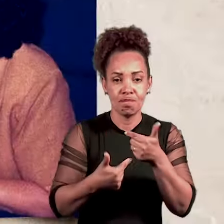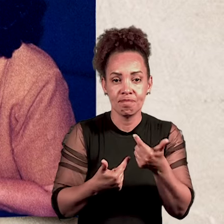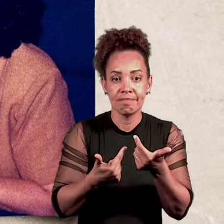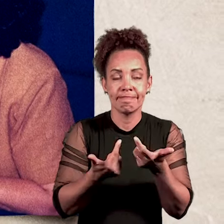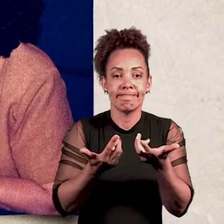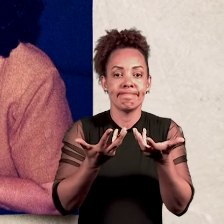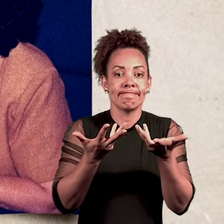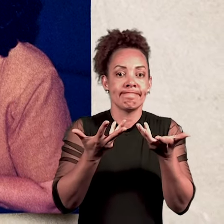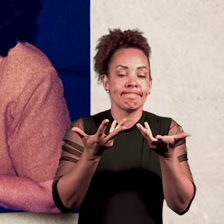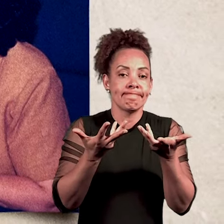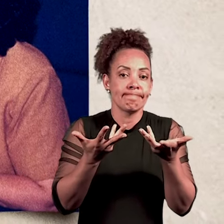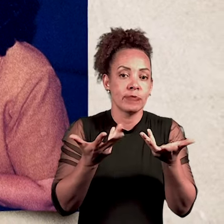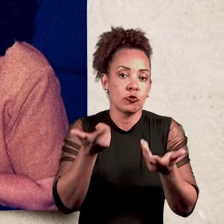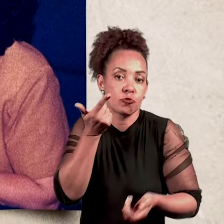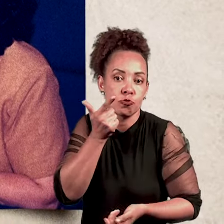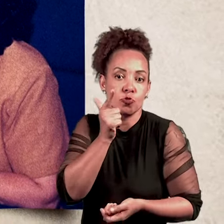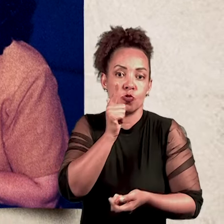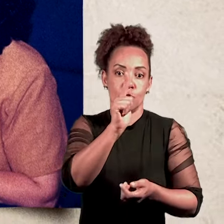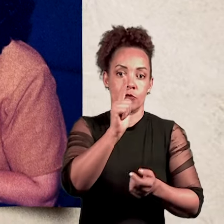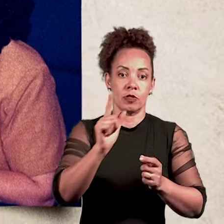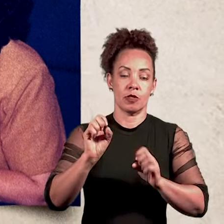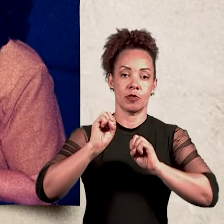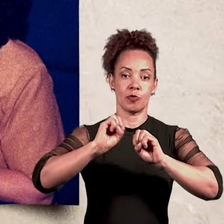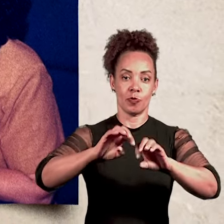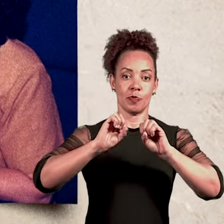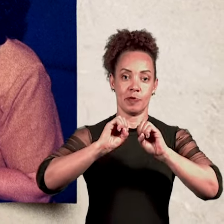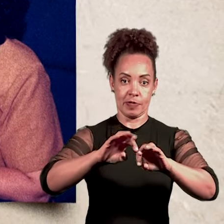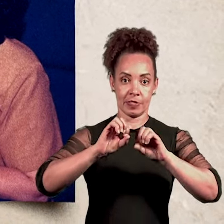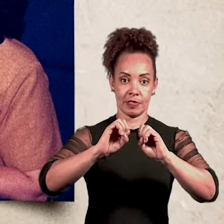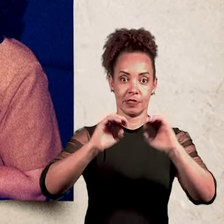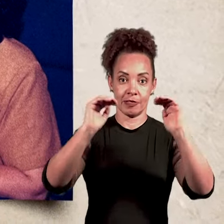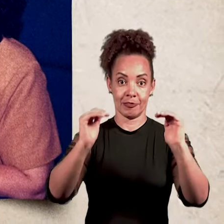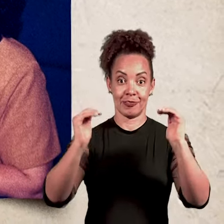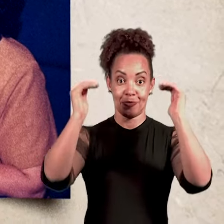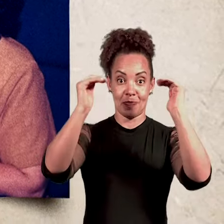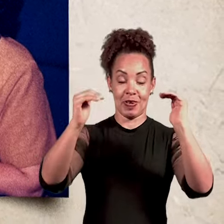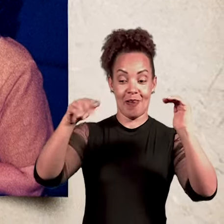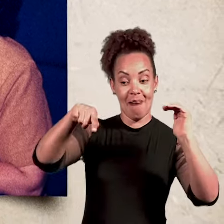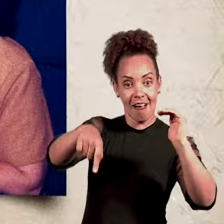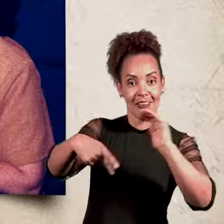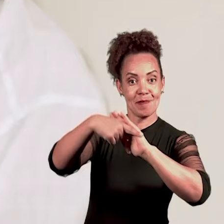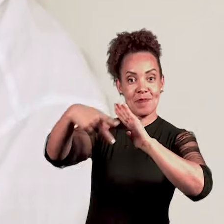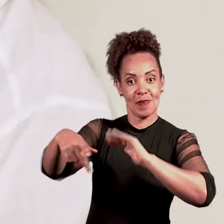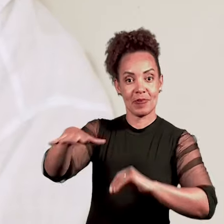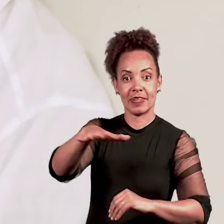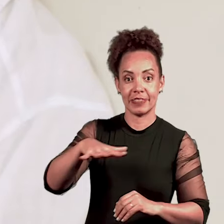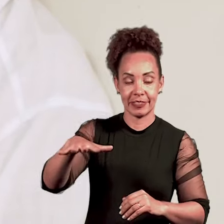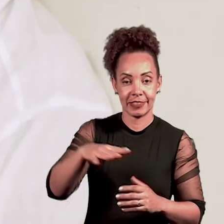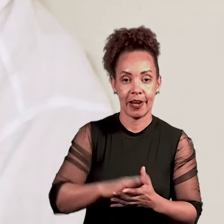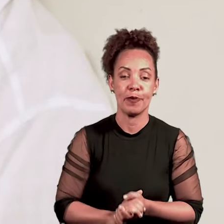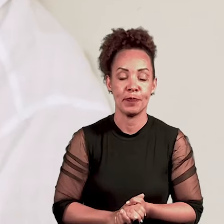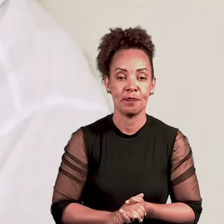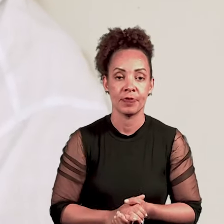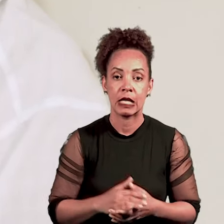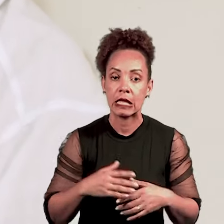de conseguir o ensino superior para a região, já através da universidade, né? O que é que acontece? Vem a